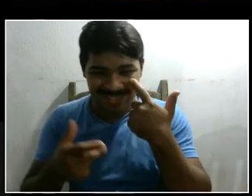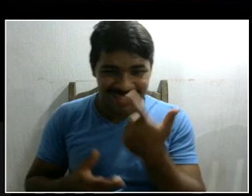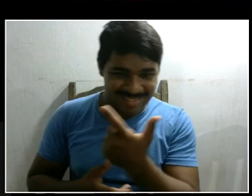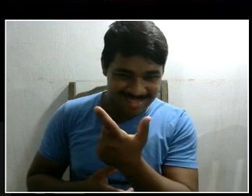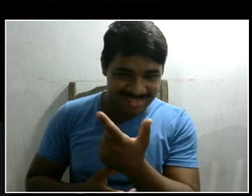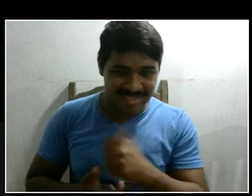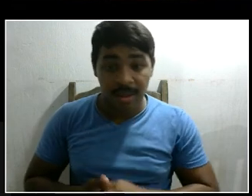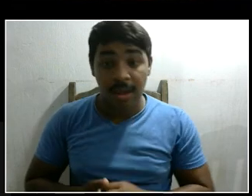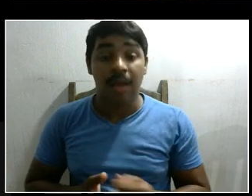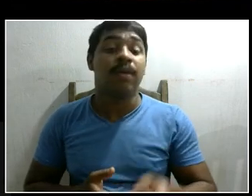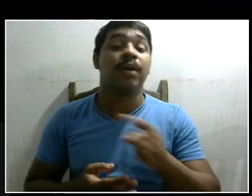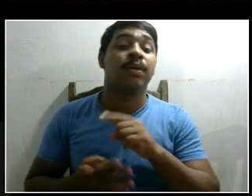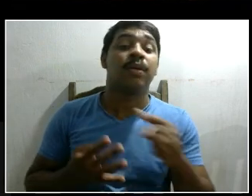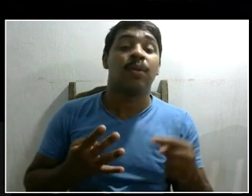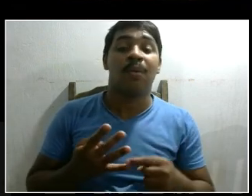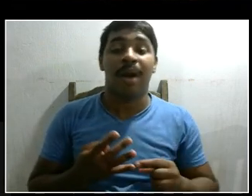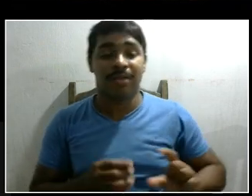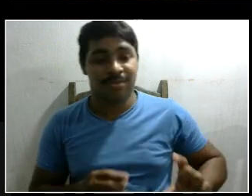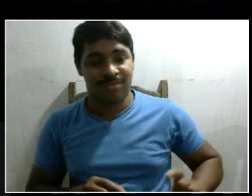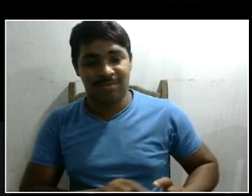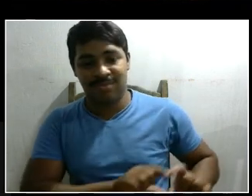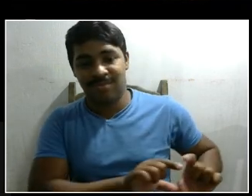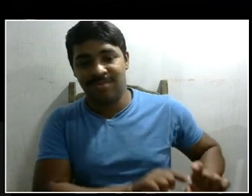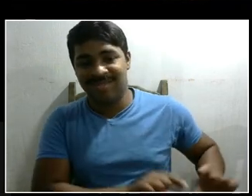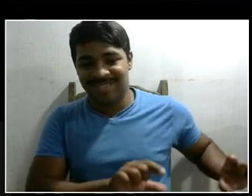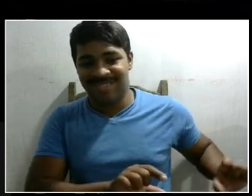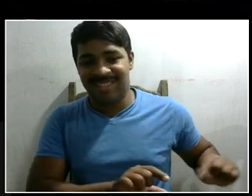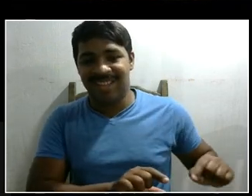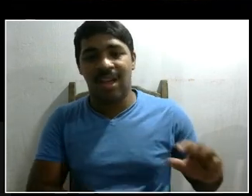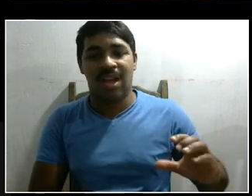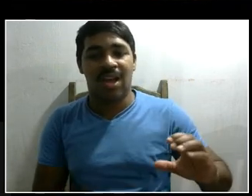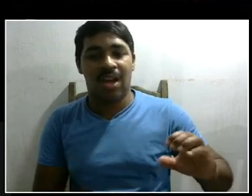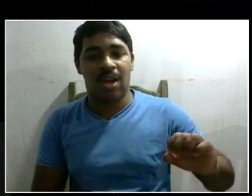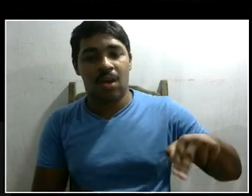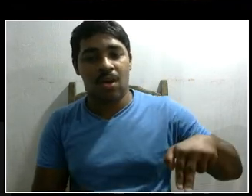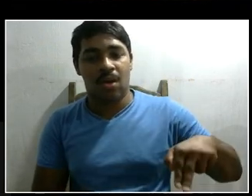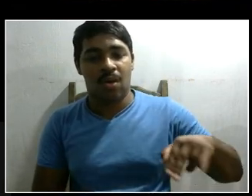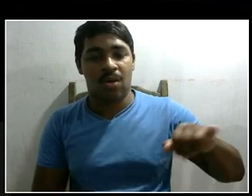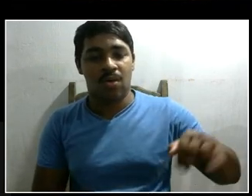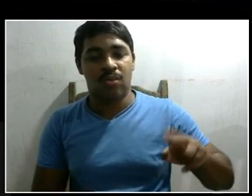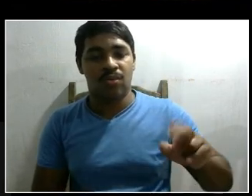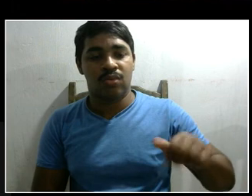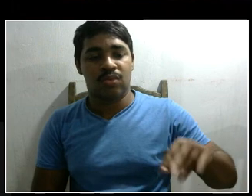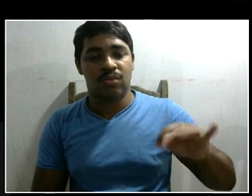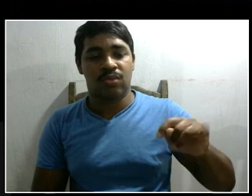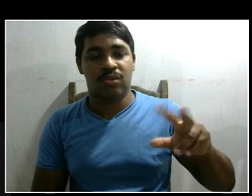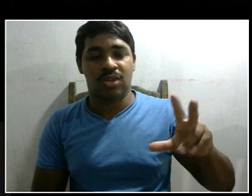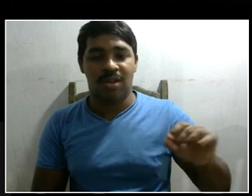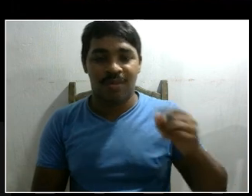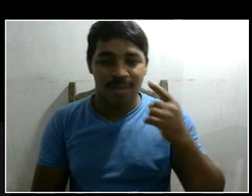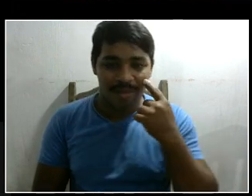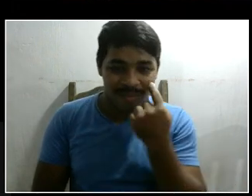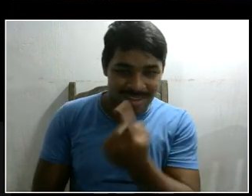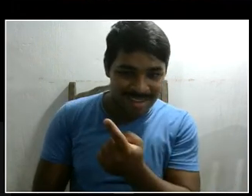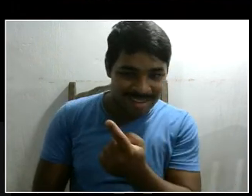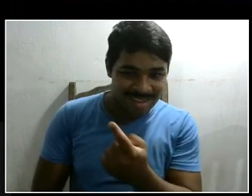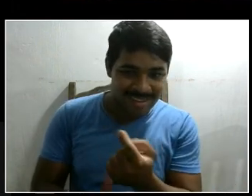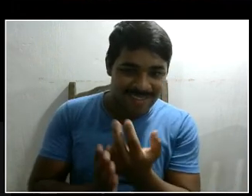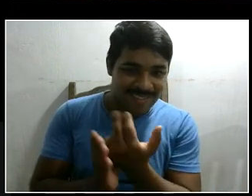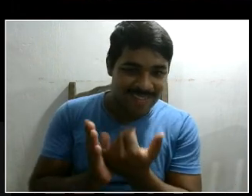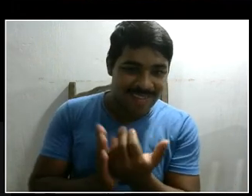tecido conjuntivo são vários, né? Tem várias subdivisões. Então, nós temos aqui como exemplo o tecido adiposo, né? Que é o tecido que